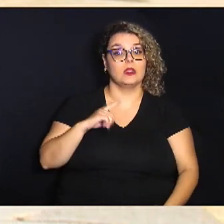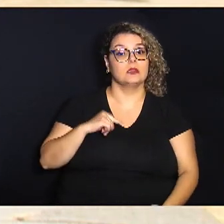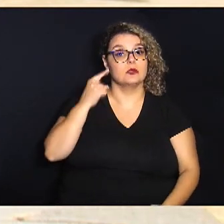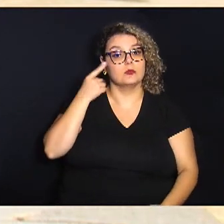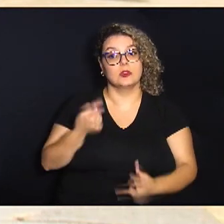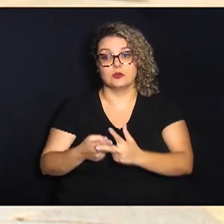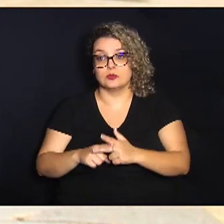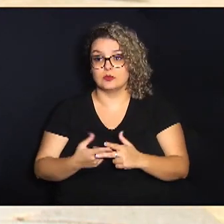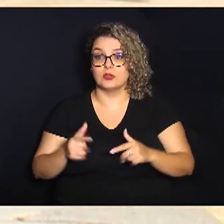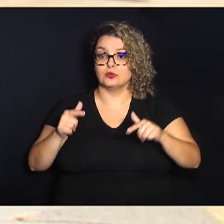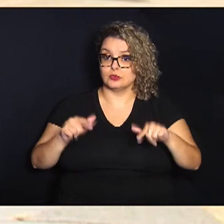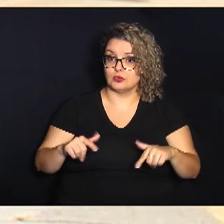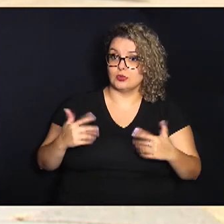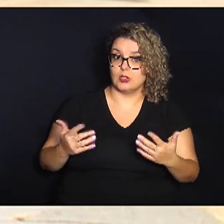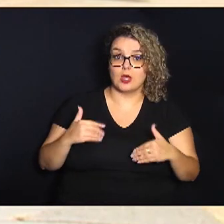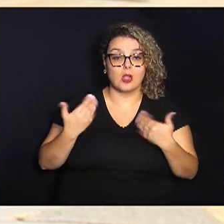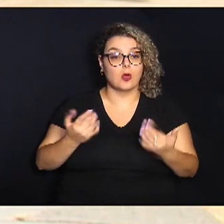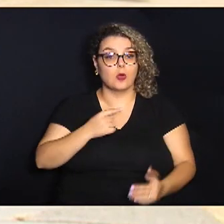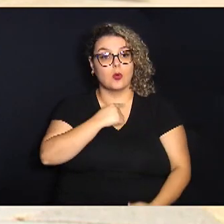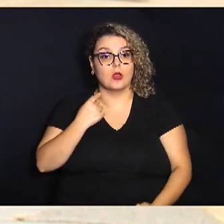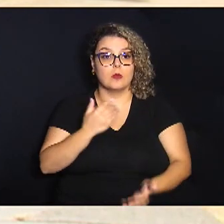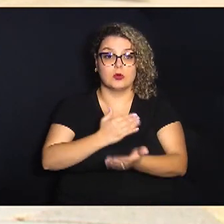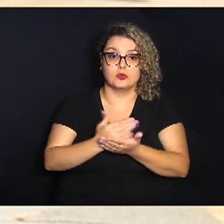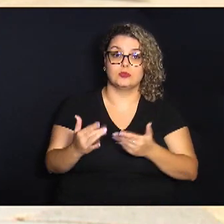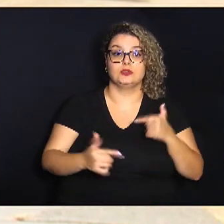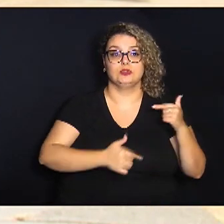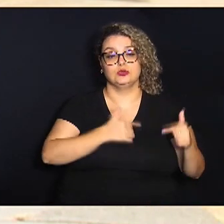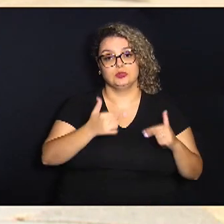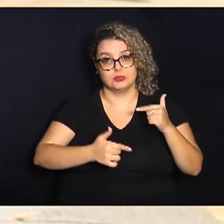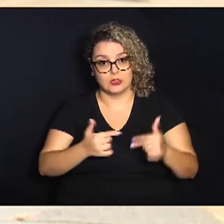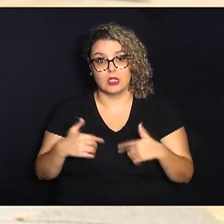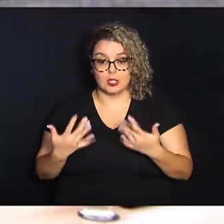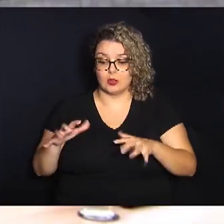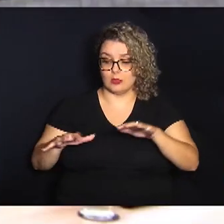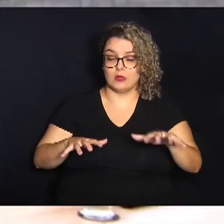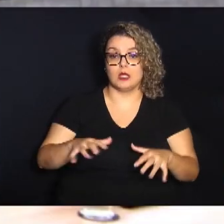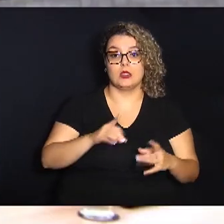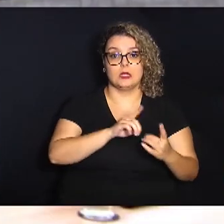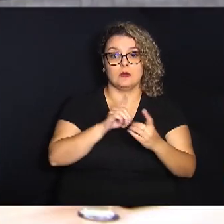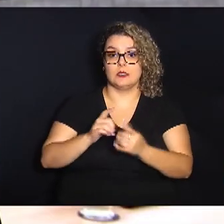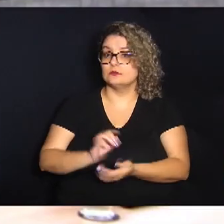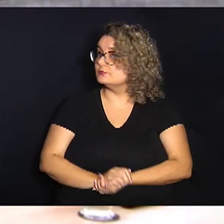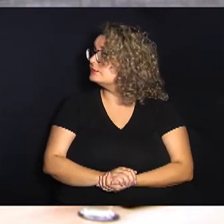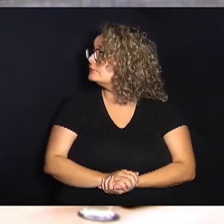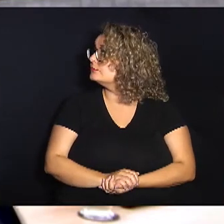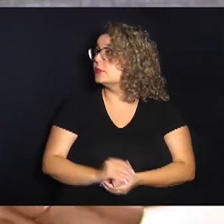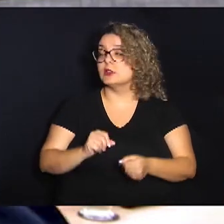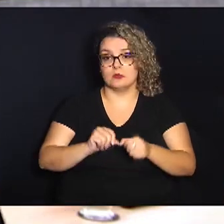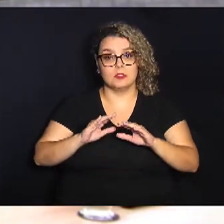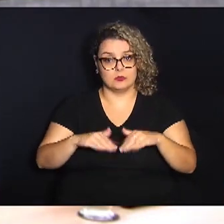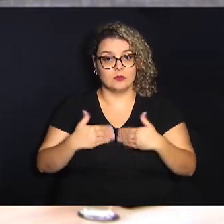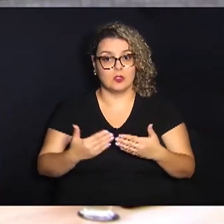reforma aqui do local e qual o prazo para início das obras e quais áreas serão contempladas. Estamos fazendo um requerimento para perguntar à